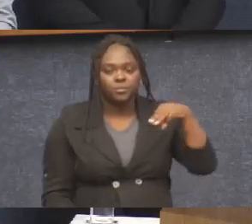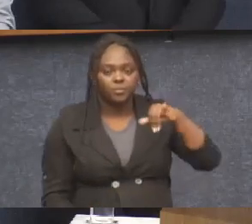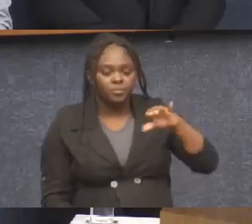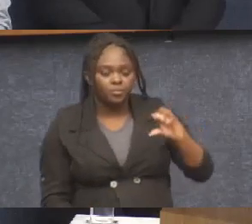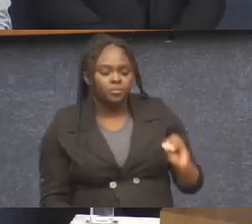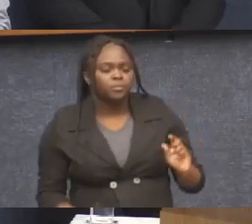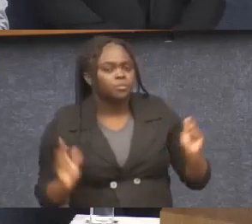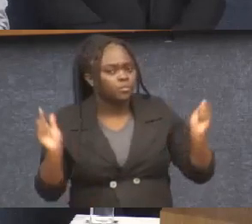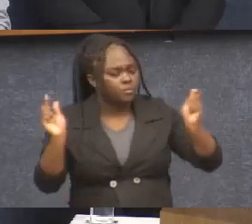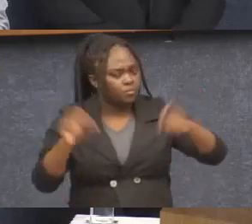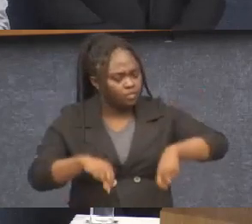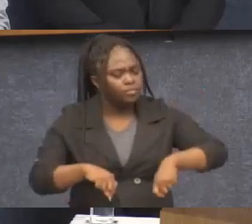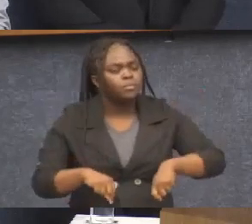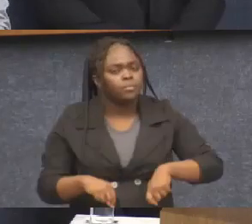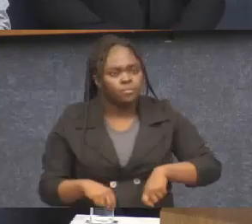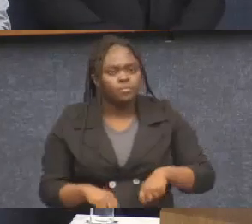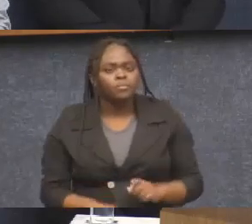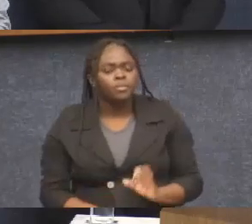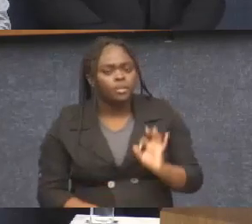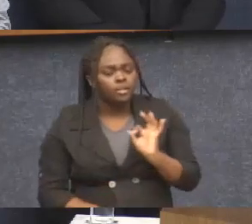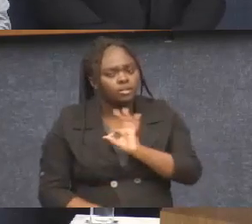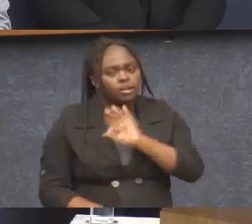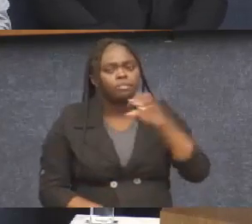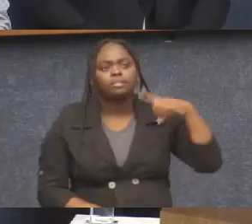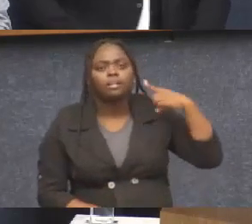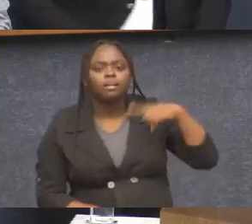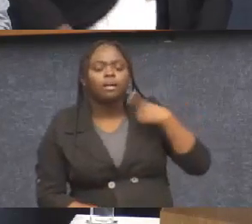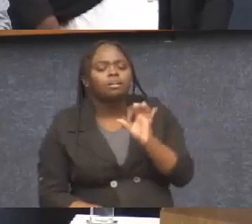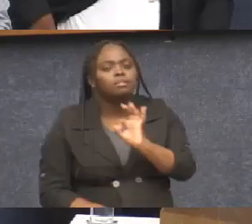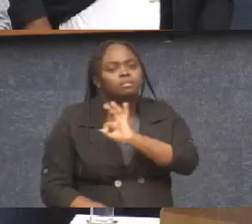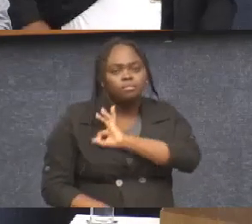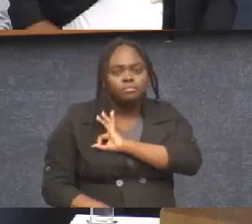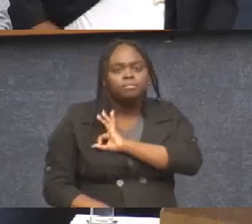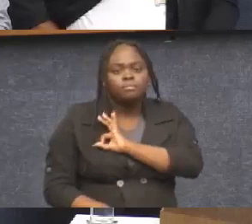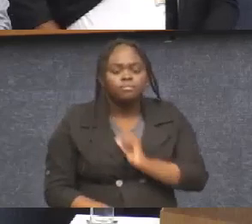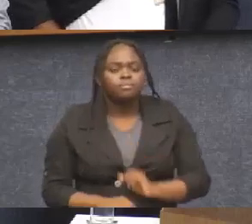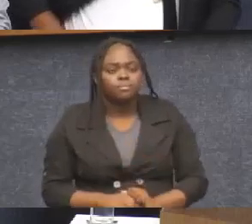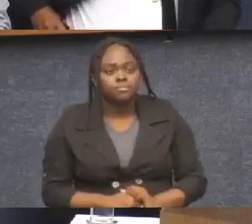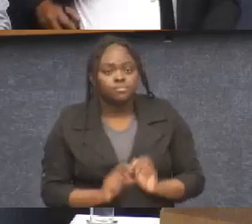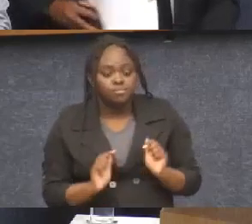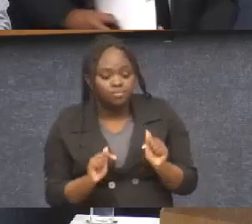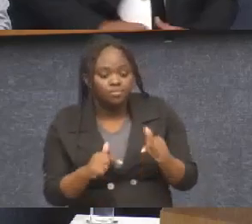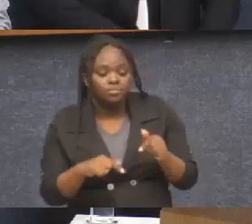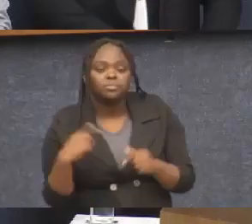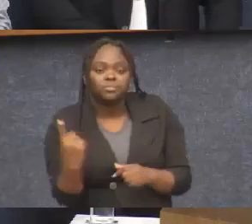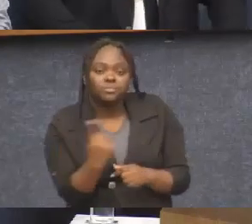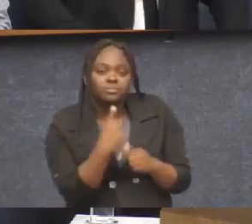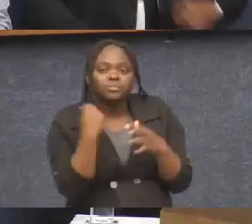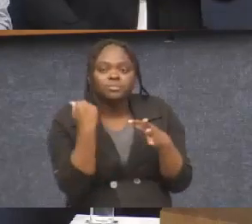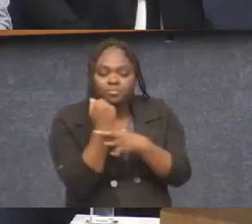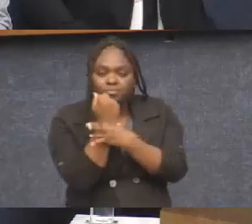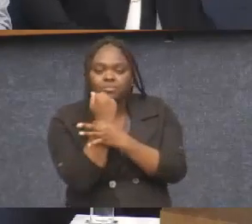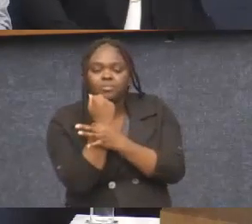Competentes delegados de polícia, com destacadas ações para a preservação da nossa segurança.